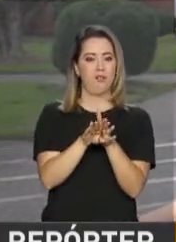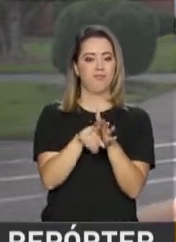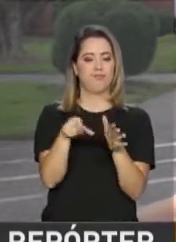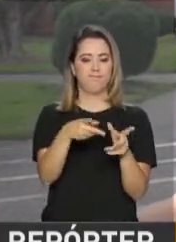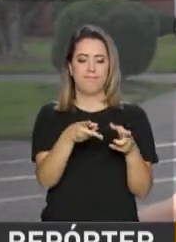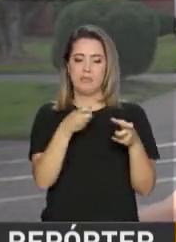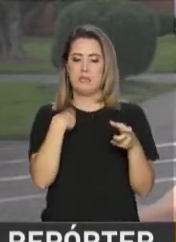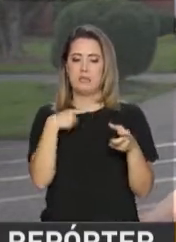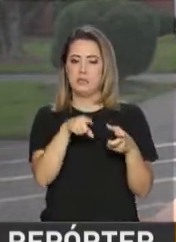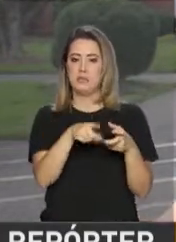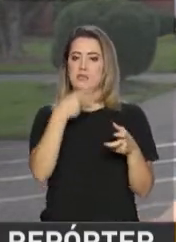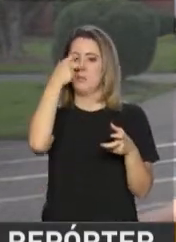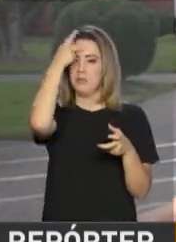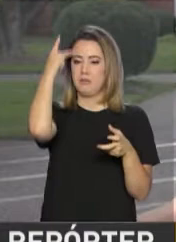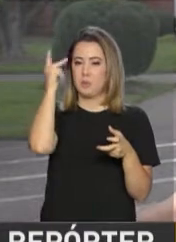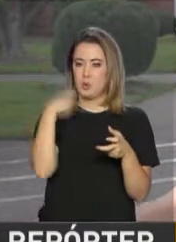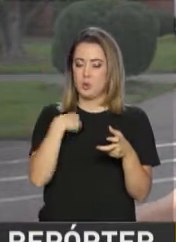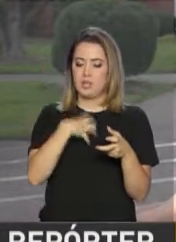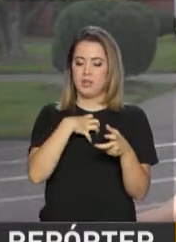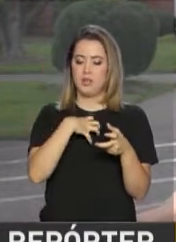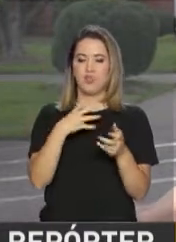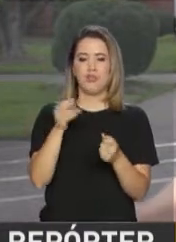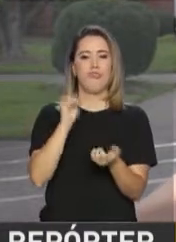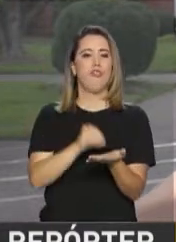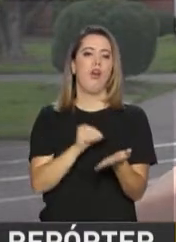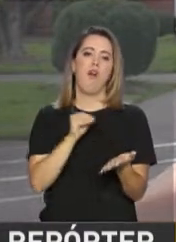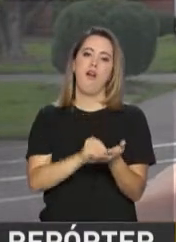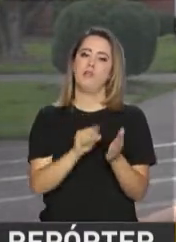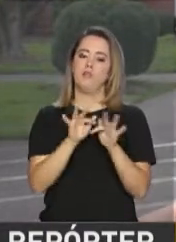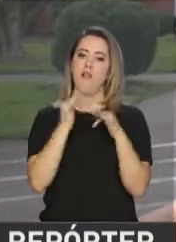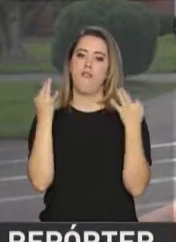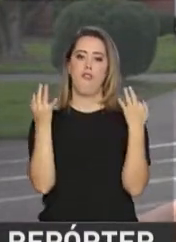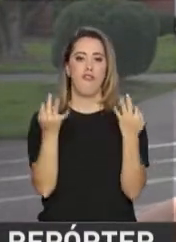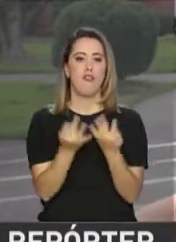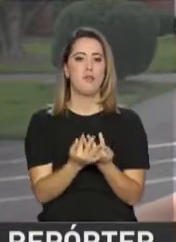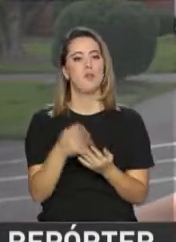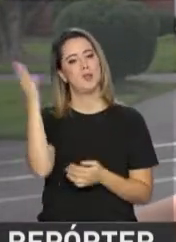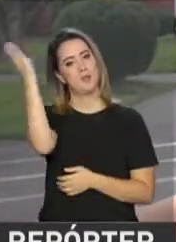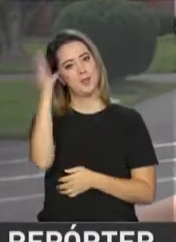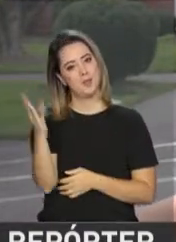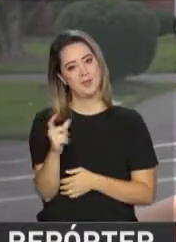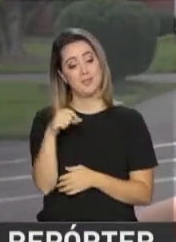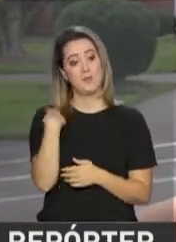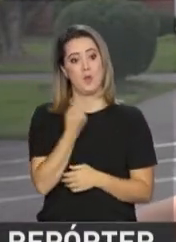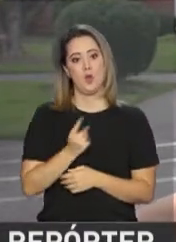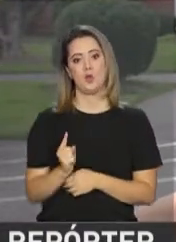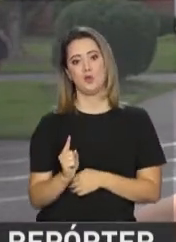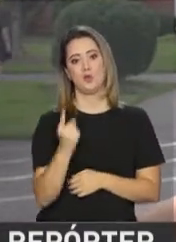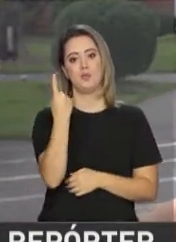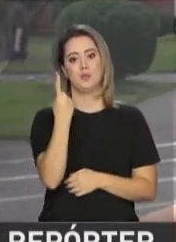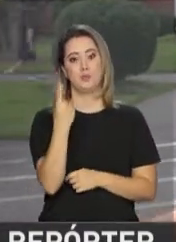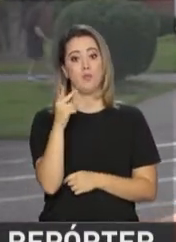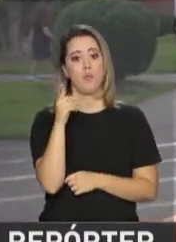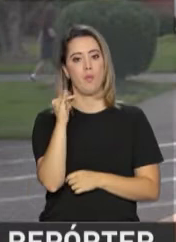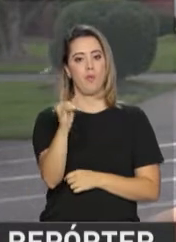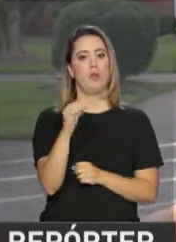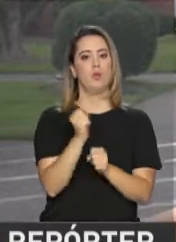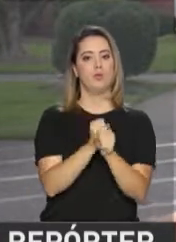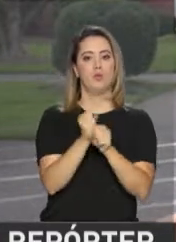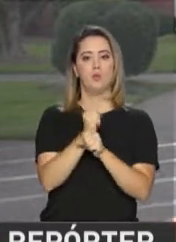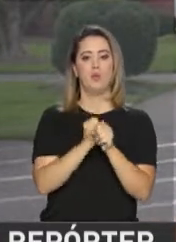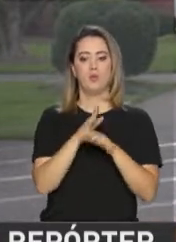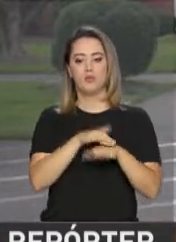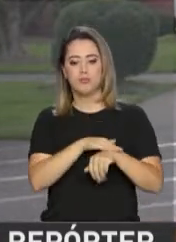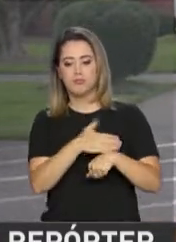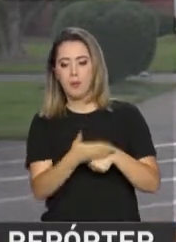têm muita falta dos familiares e de algo que está relacionado com o brasil e nós decidimos tirar um dia pelo menos por ano nesse